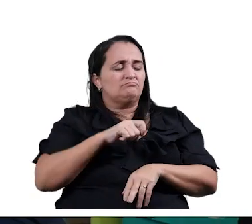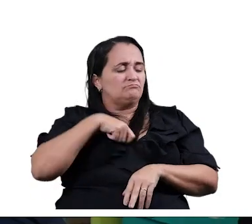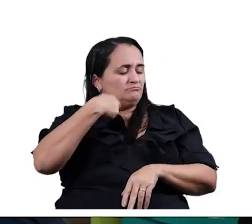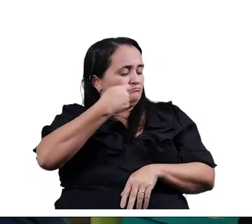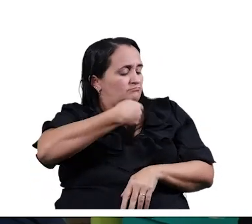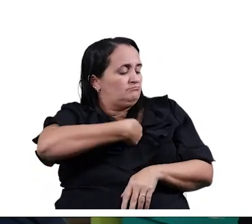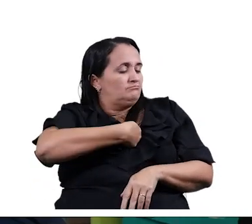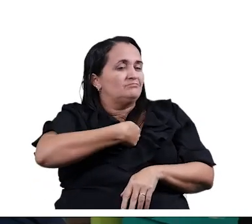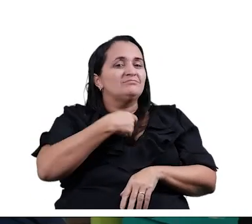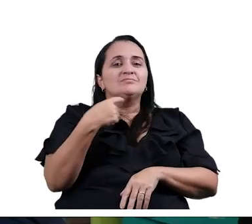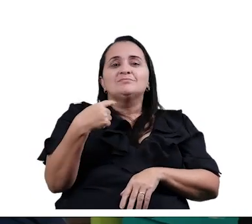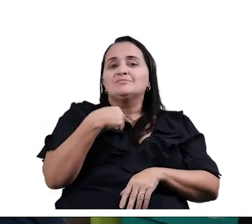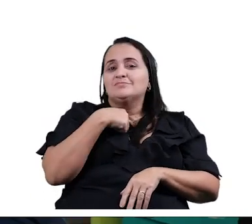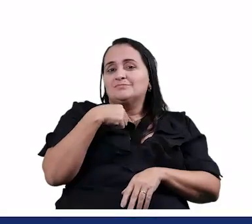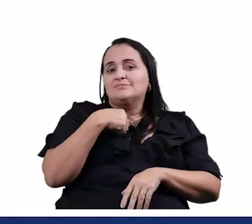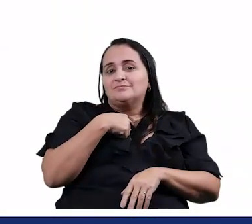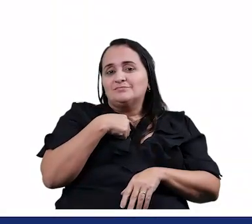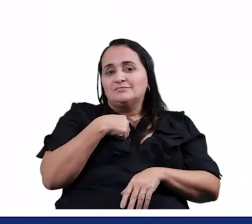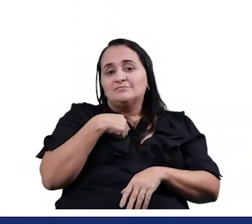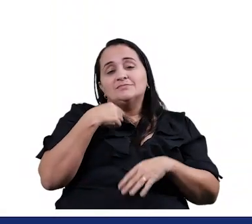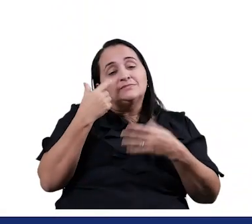mesma, só pode ser uma